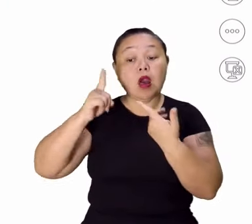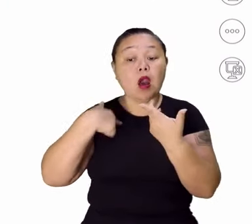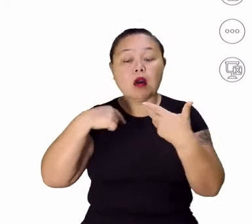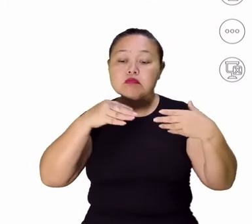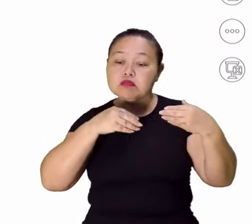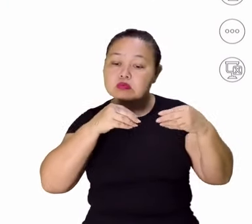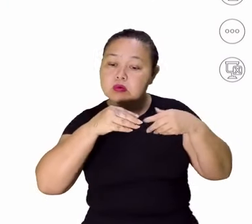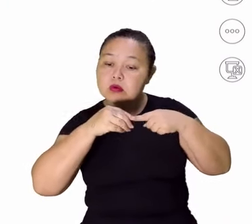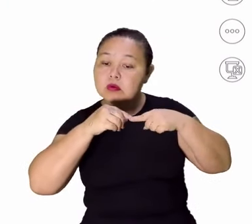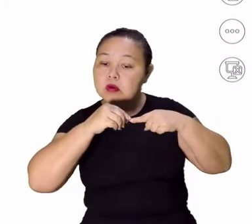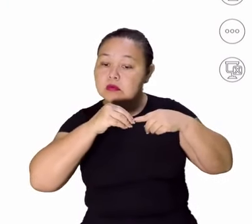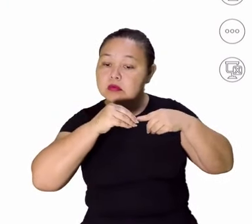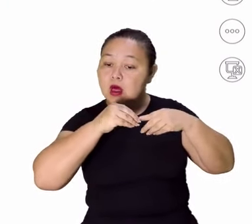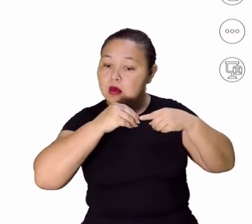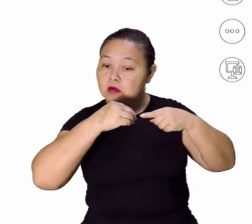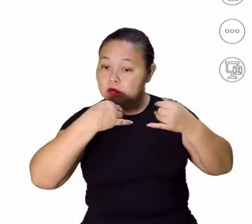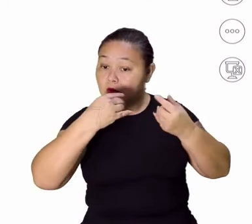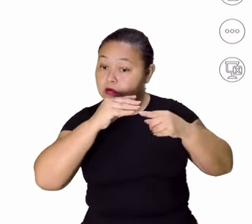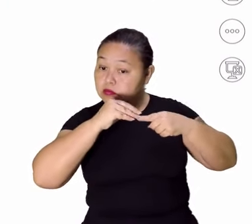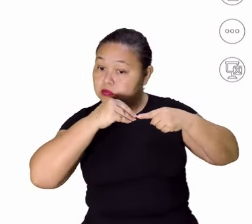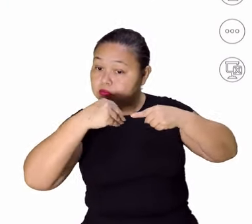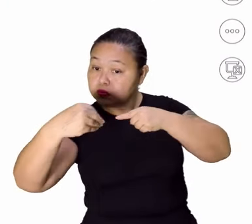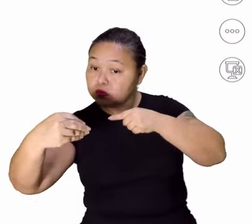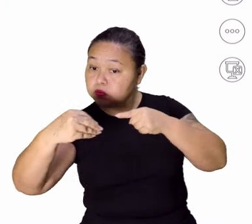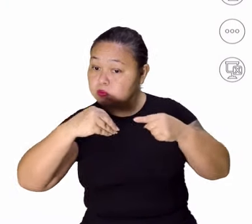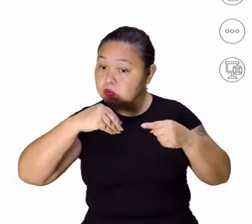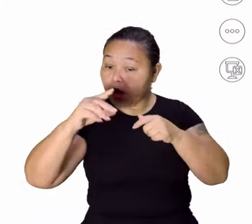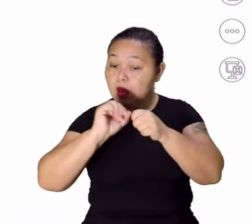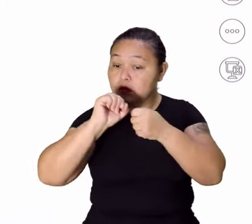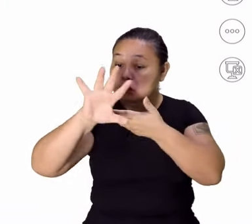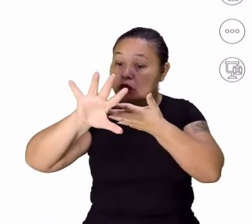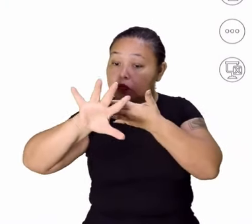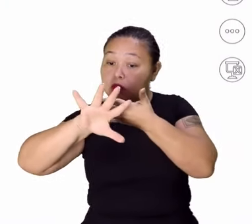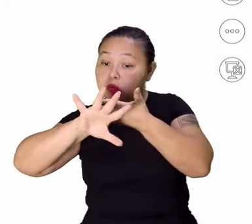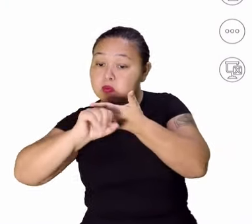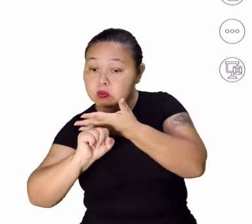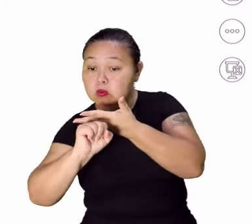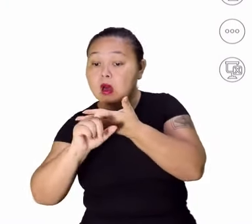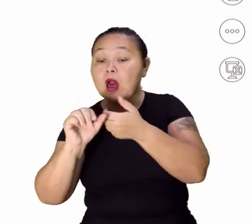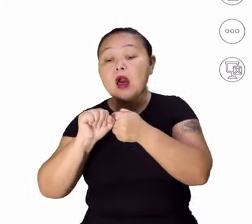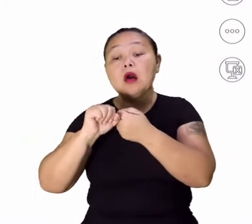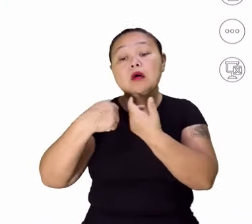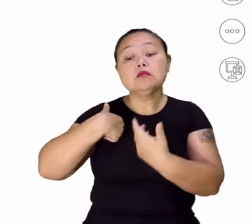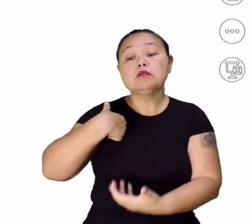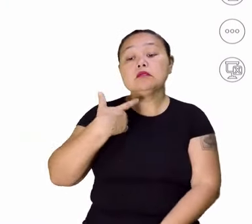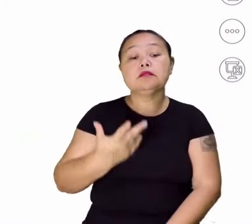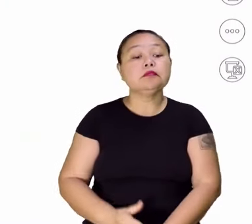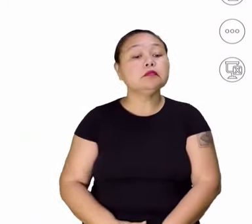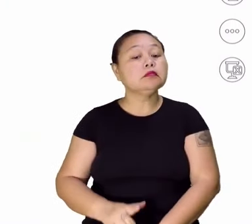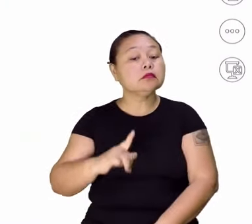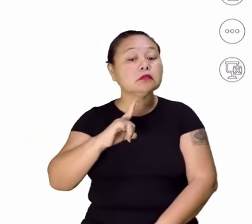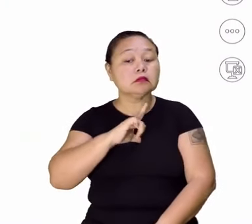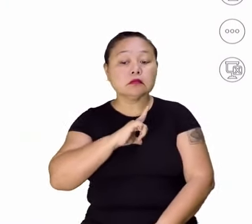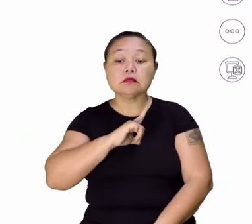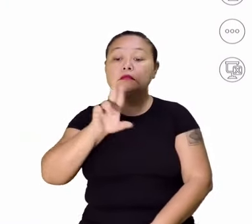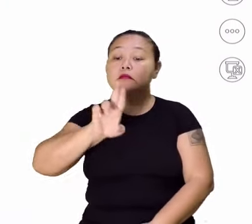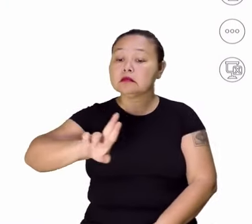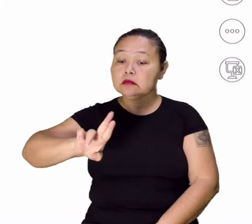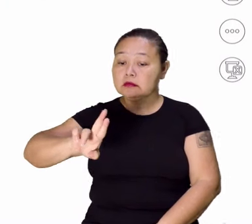condutor, então, né, Décio? Justamente. Ele consegue absorver com a eficiência muito grande. Então, a gente falou de uma